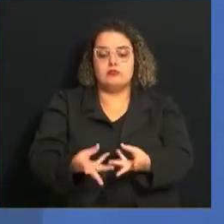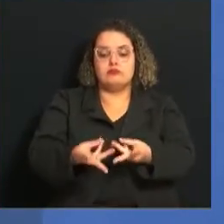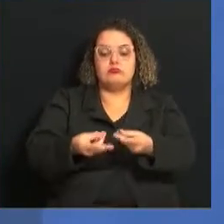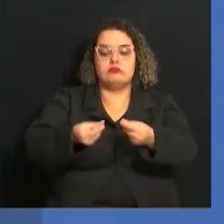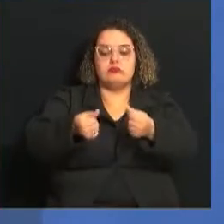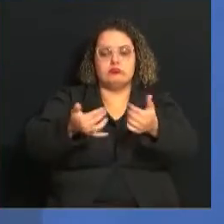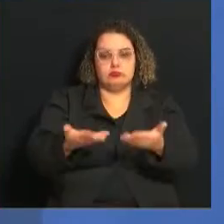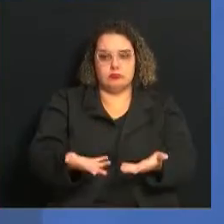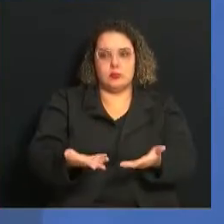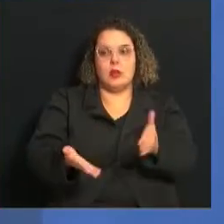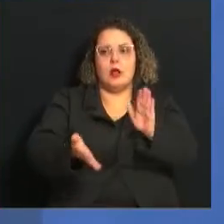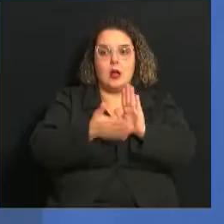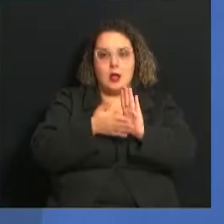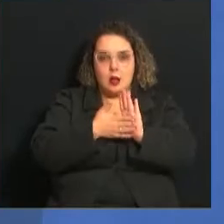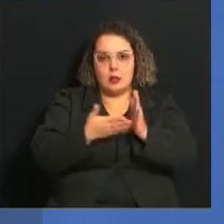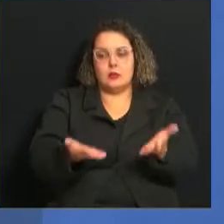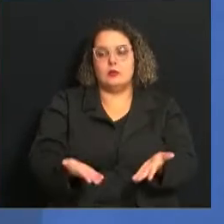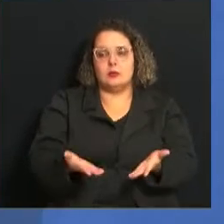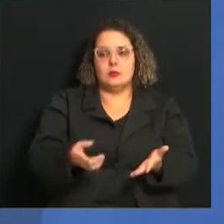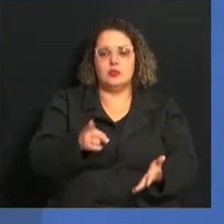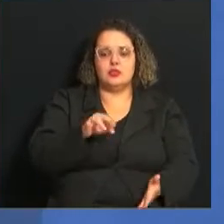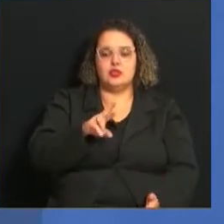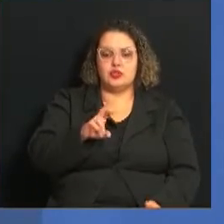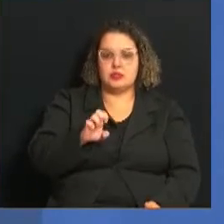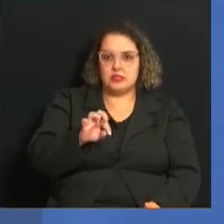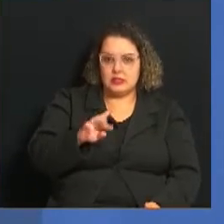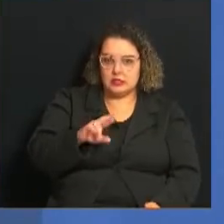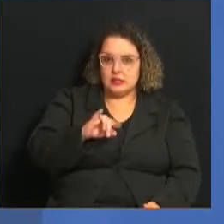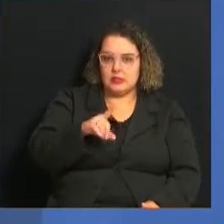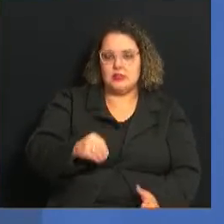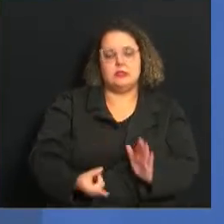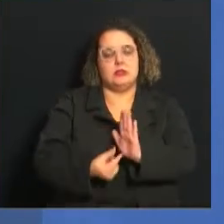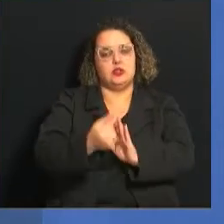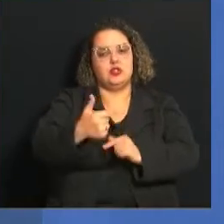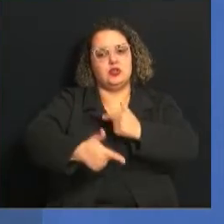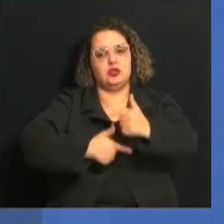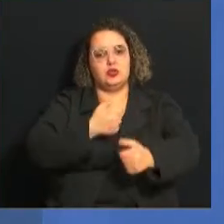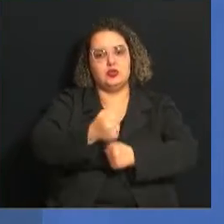a proposta de diretrizes orçamentárias de 2023.